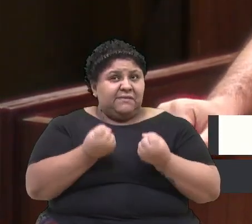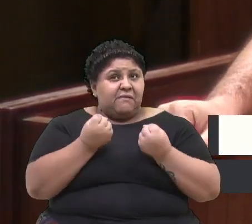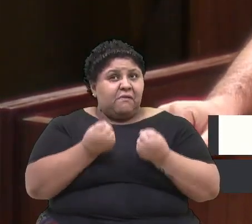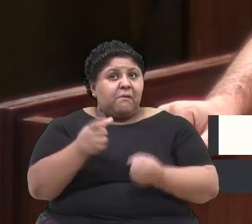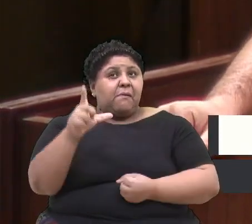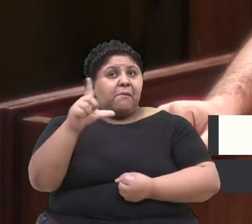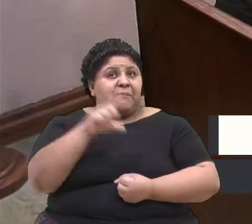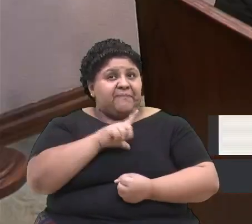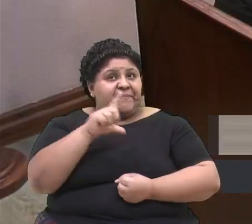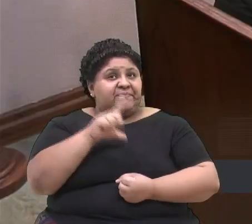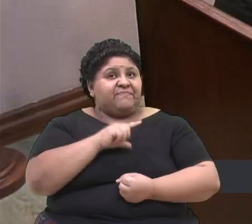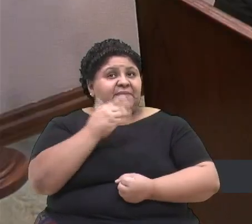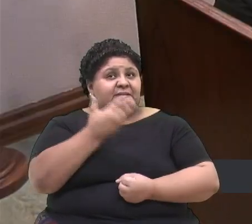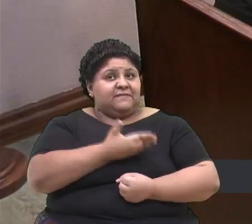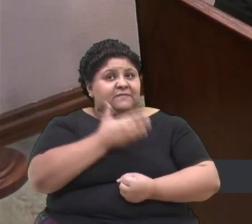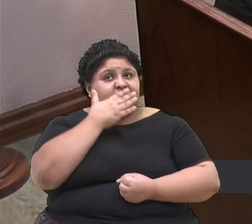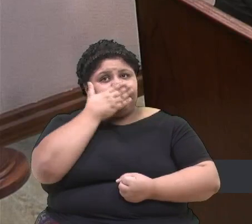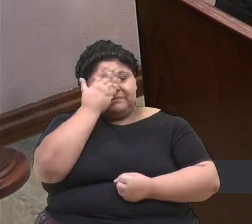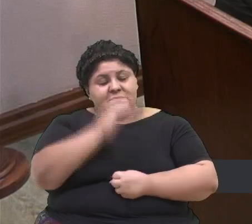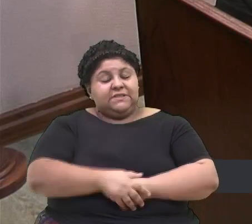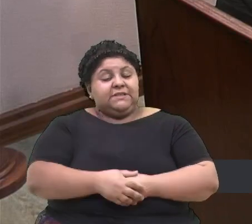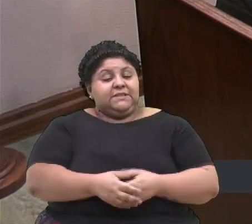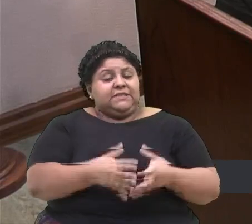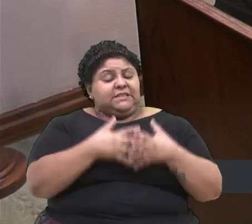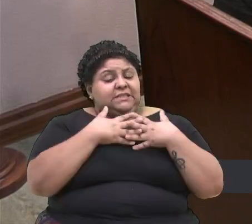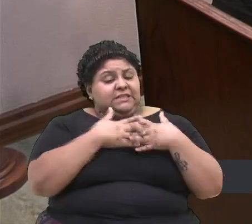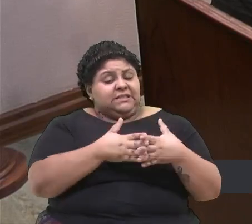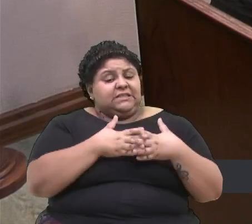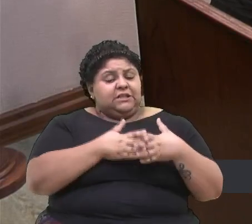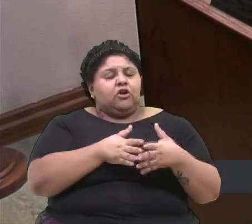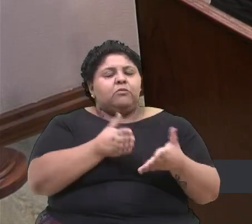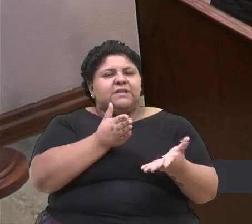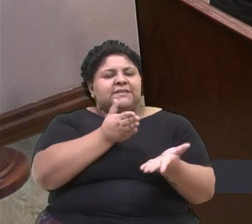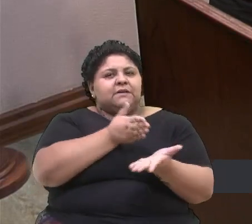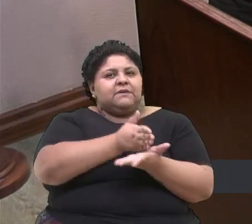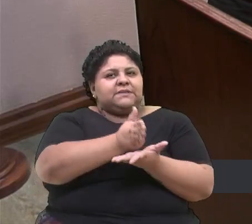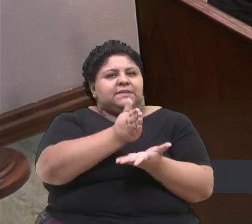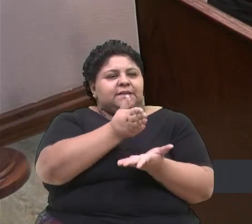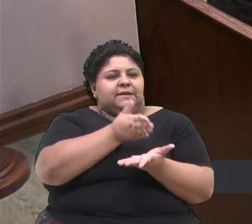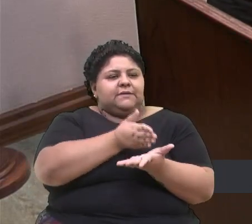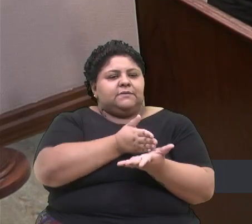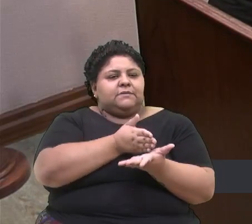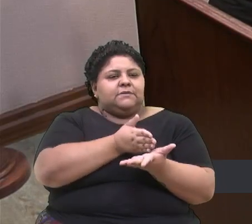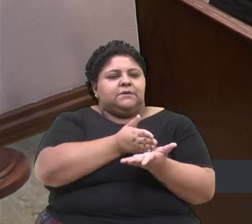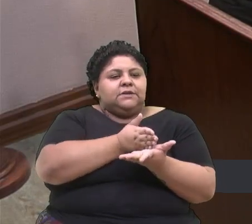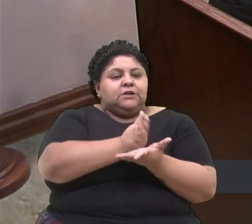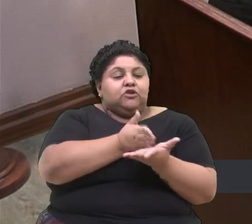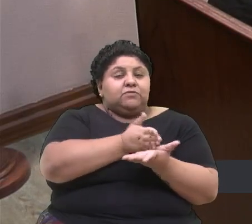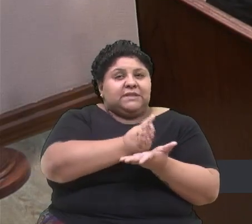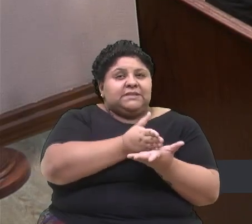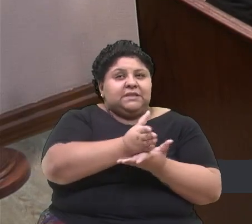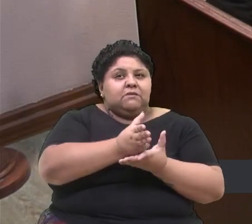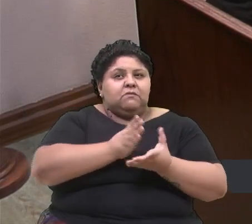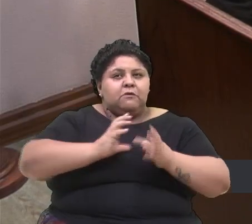ela. A incomodação, briga de egos que tem que intermediar,